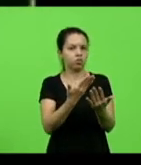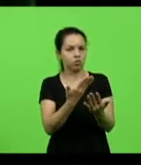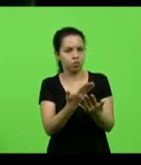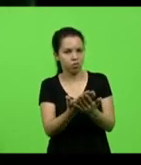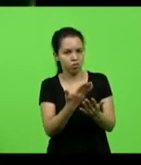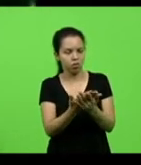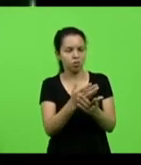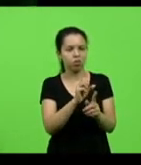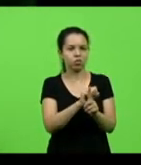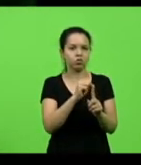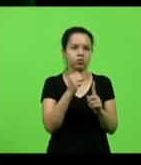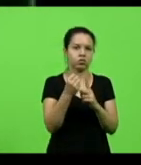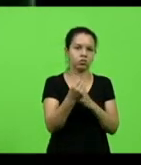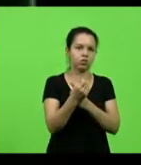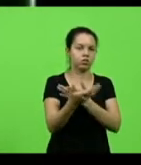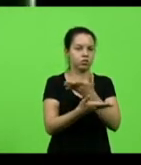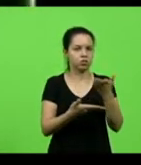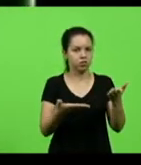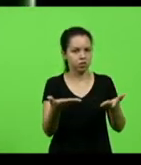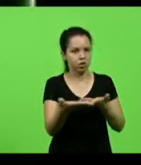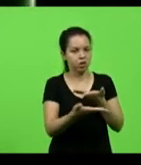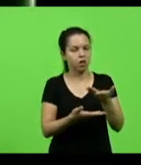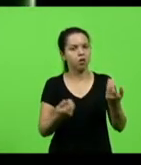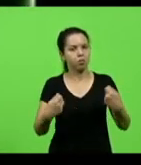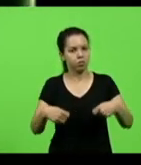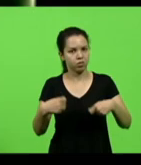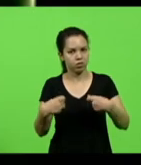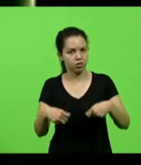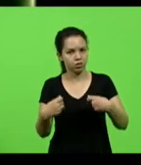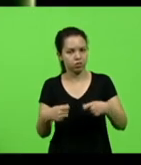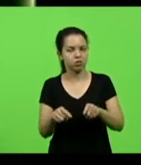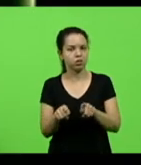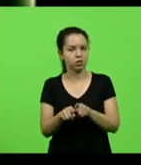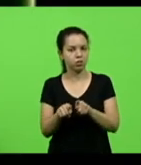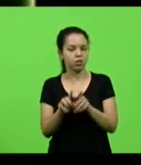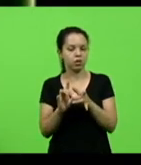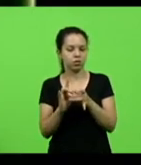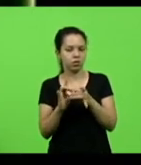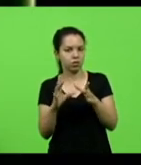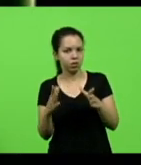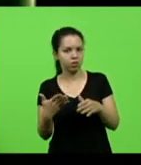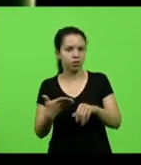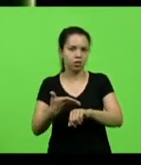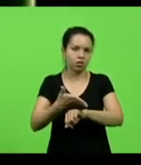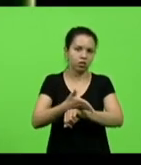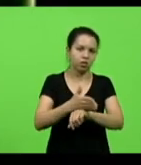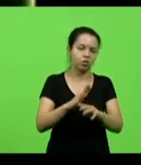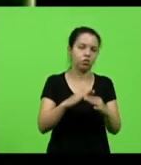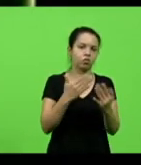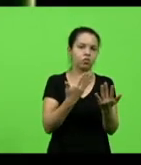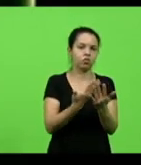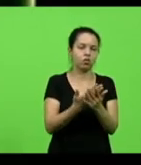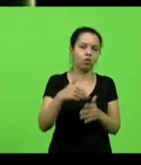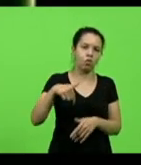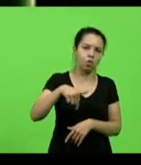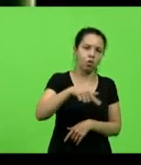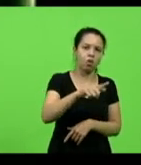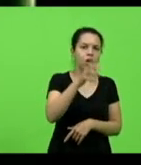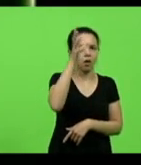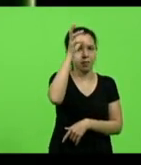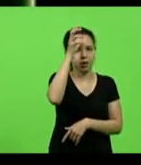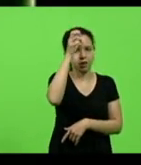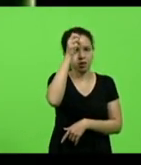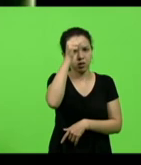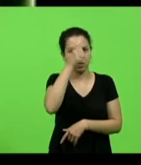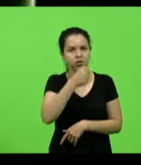social, que deixe aquele filho participar da escola, aprender que a vida é coletiva,